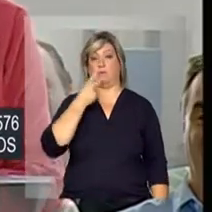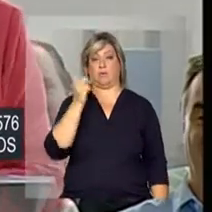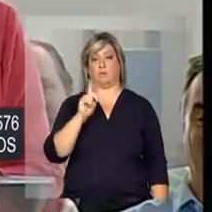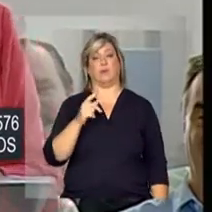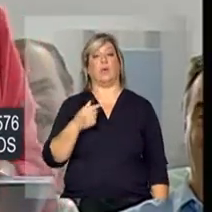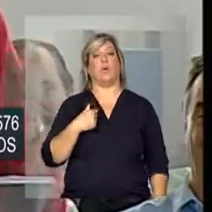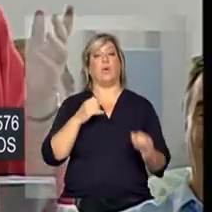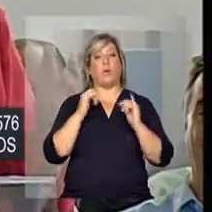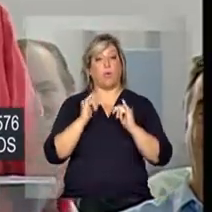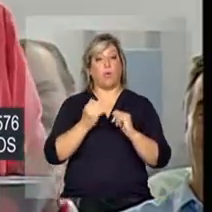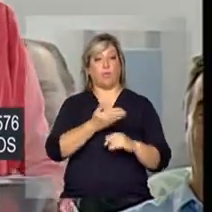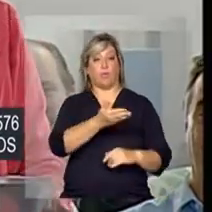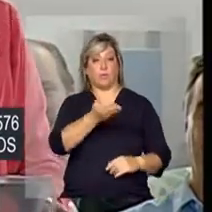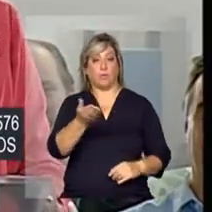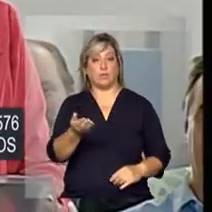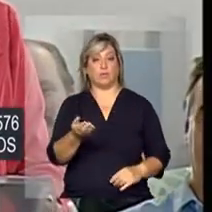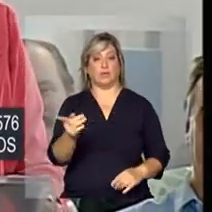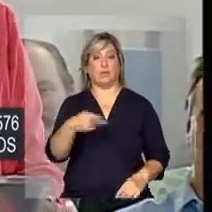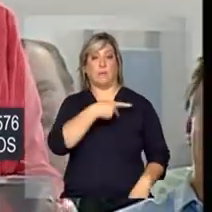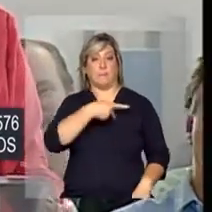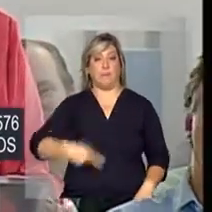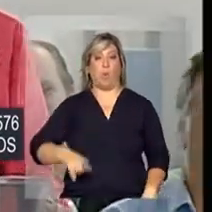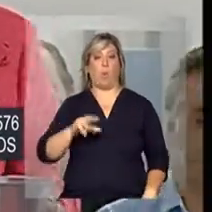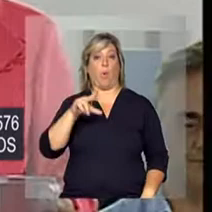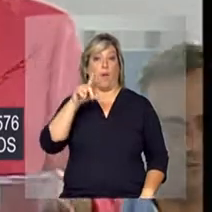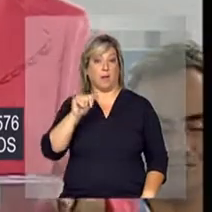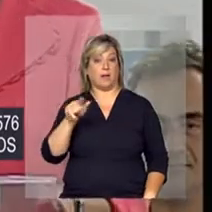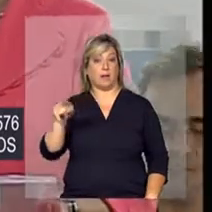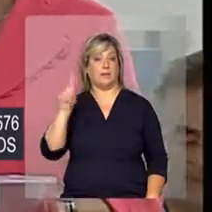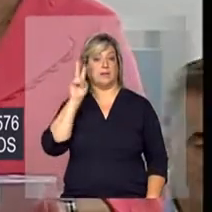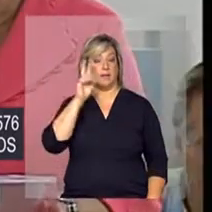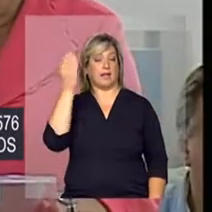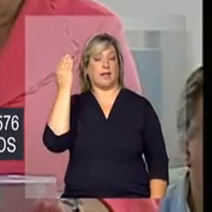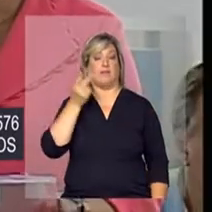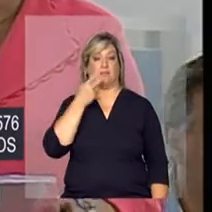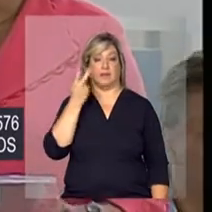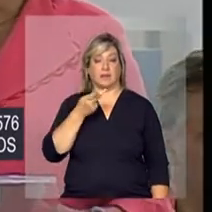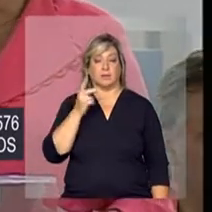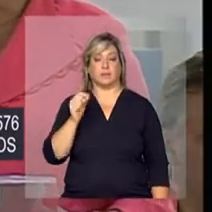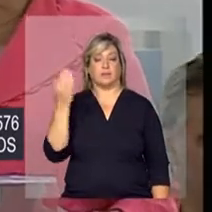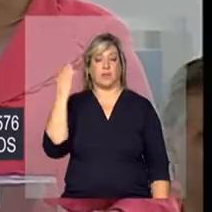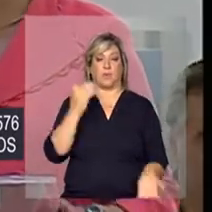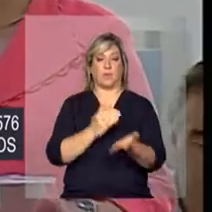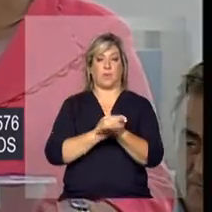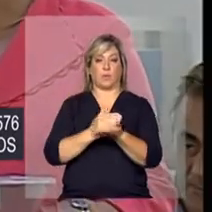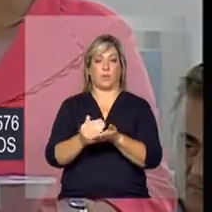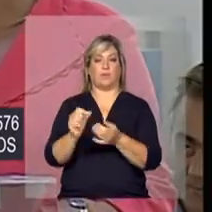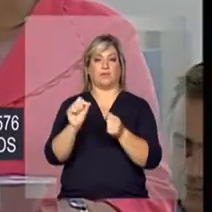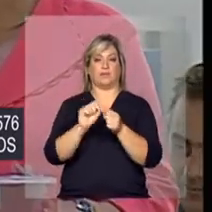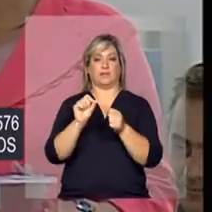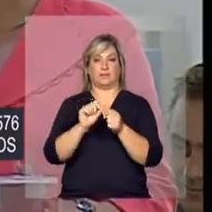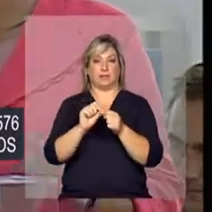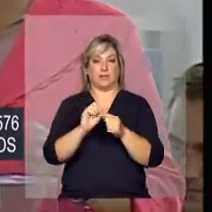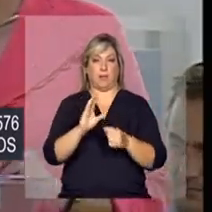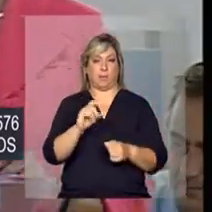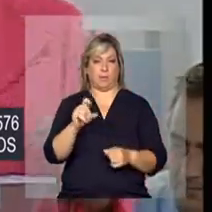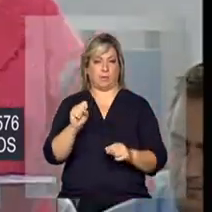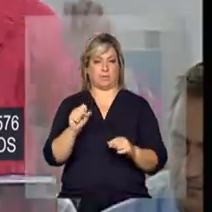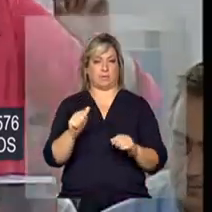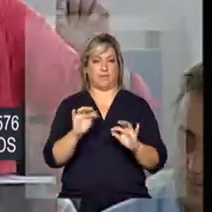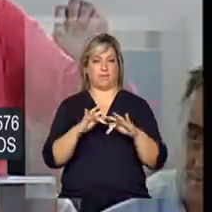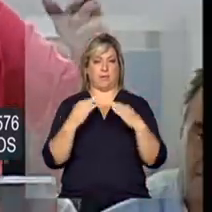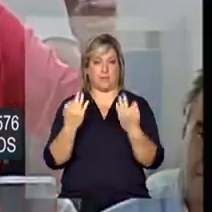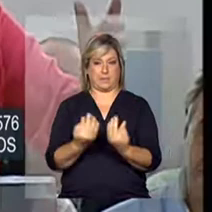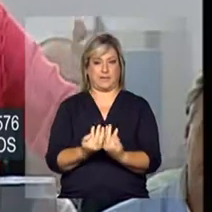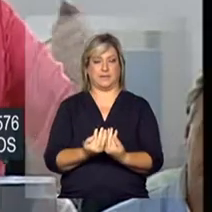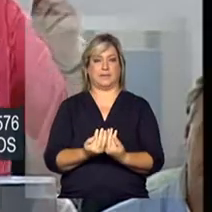para vocês um comentário do presidente Lula. No início, quando a gente estava fazendo o Bolsa Família,